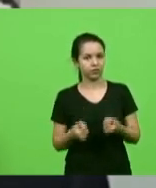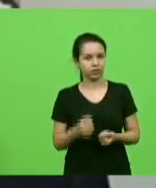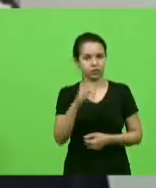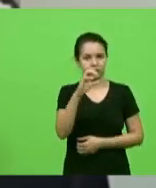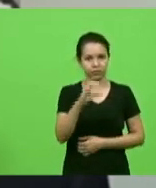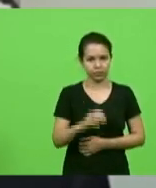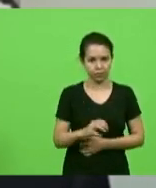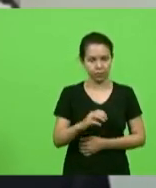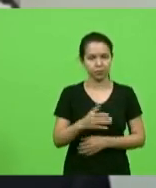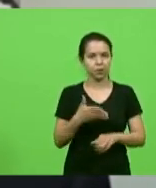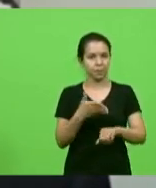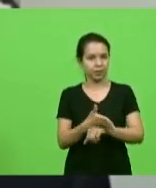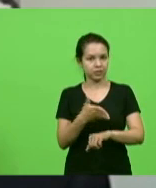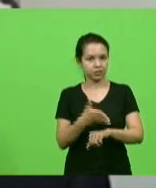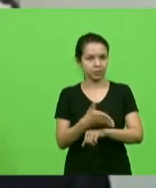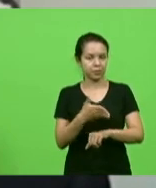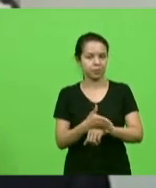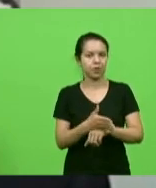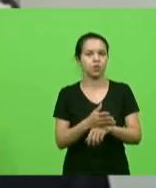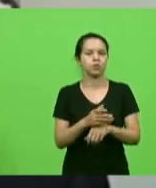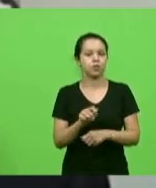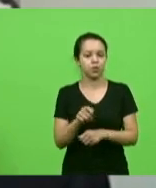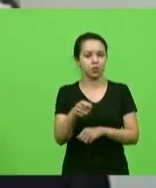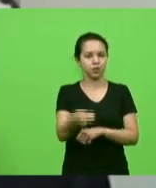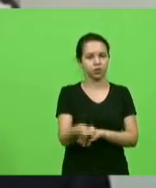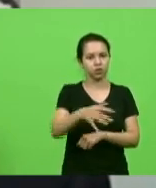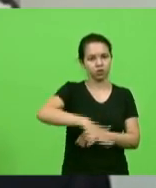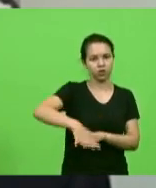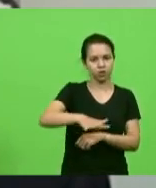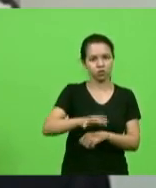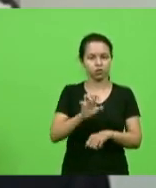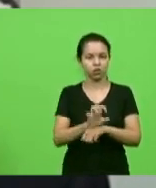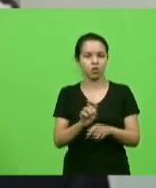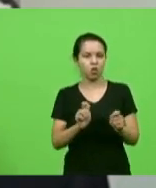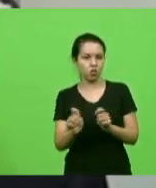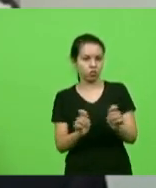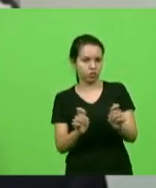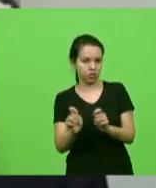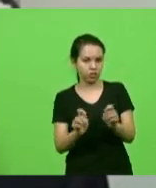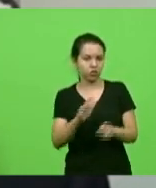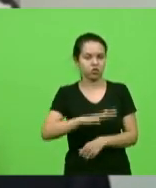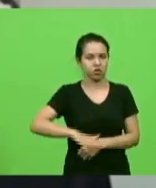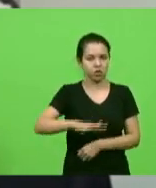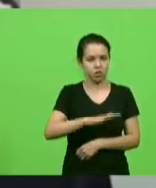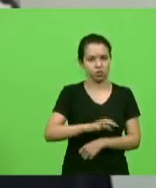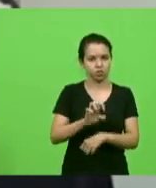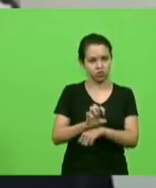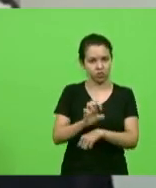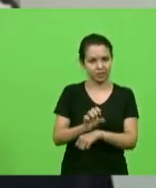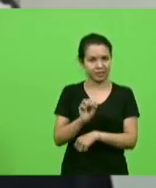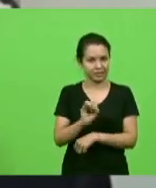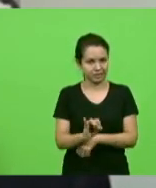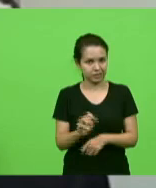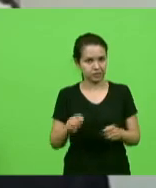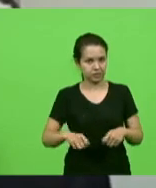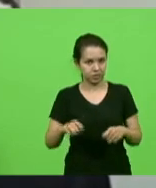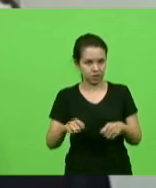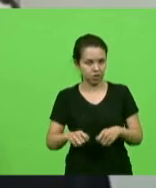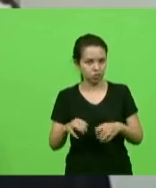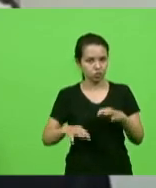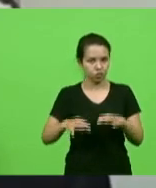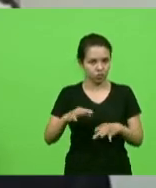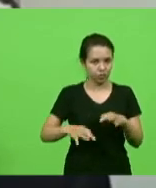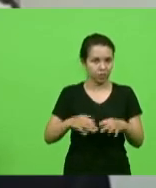com participação e sobretudo da Procuradoria Geral do Estado da Controladoria Geral do Estado acerca da possibilidade jurídica